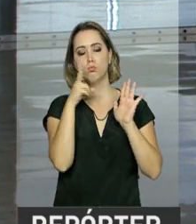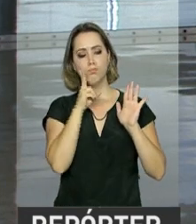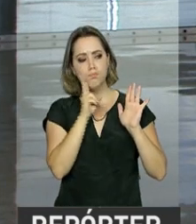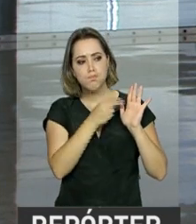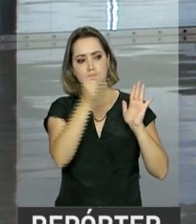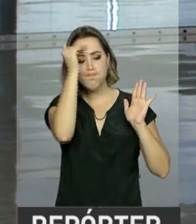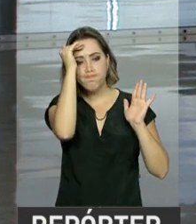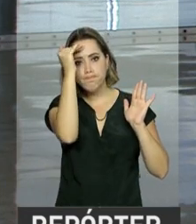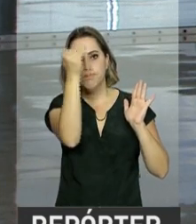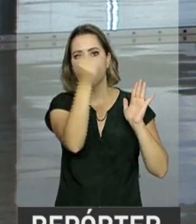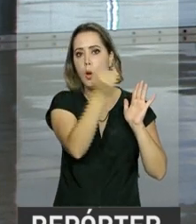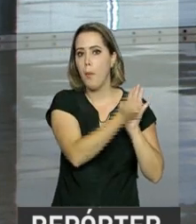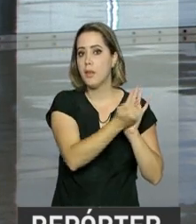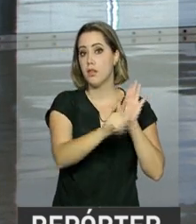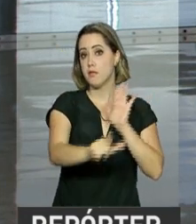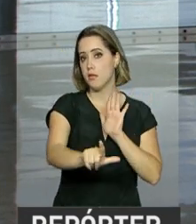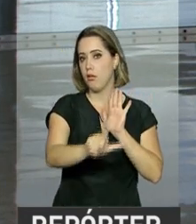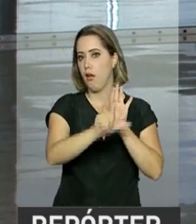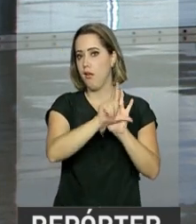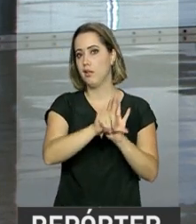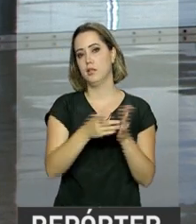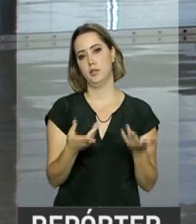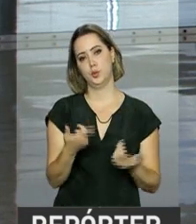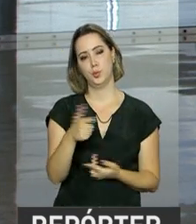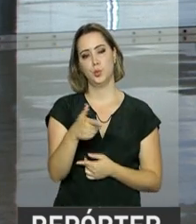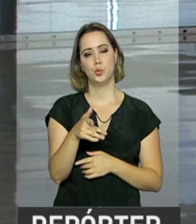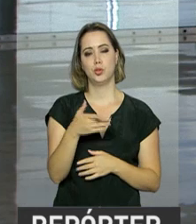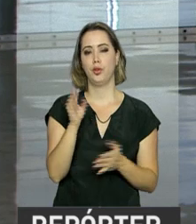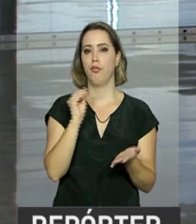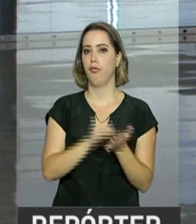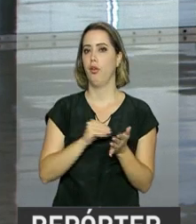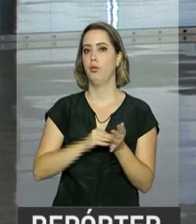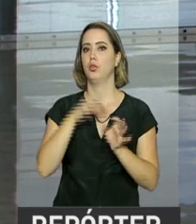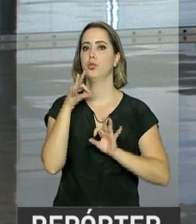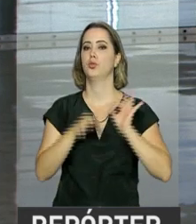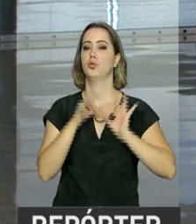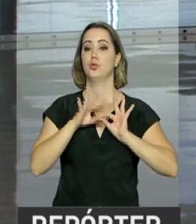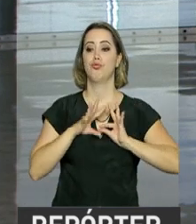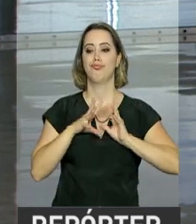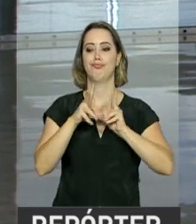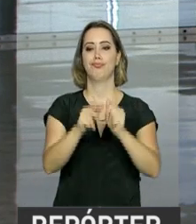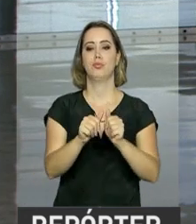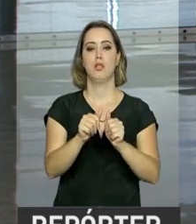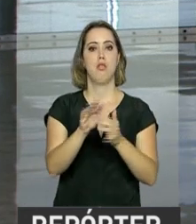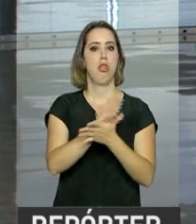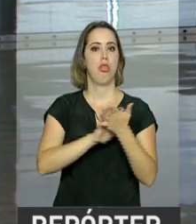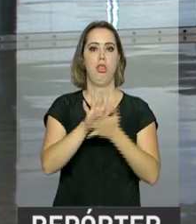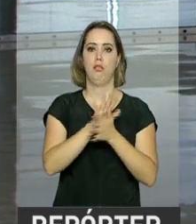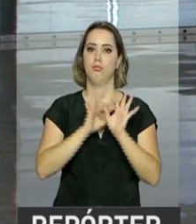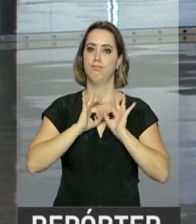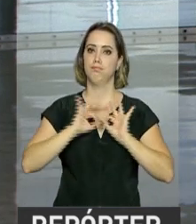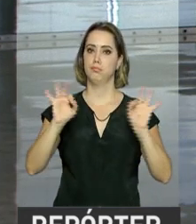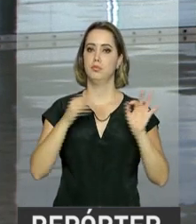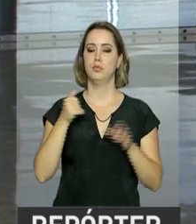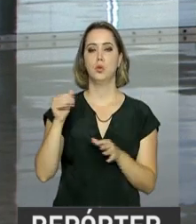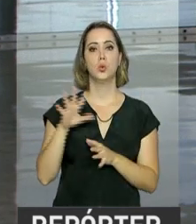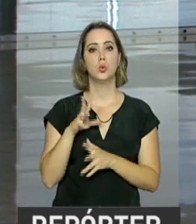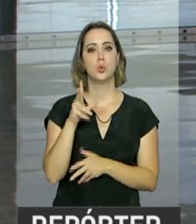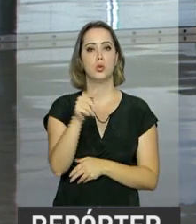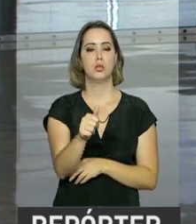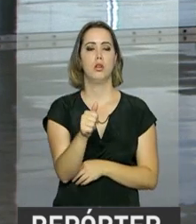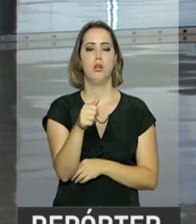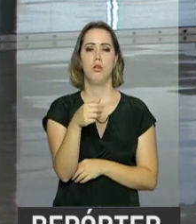Cometa nenhuma injustiça na hora da revisão no total mais de 530.000 beneficiários do